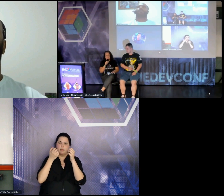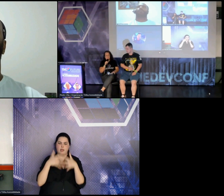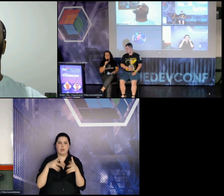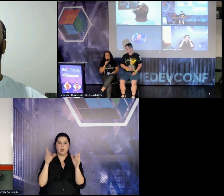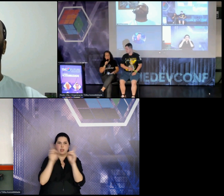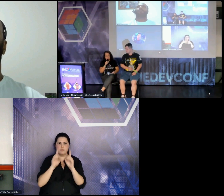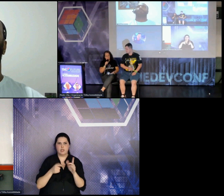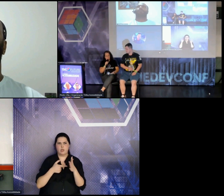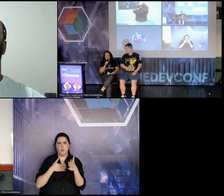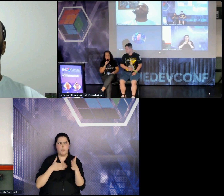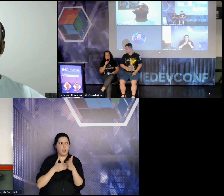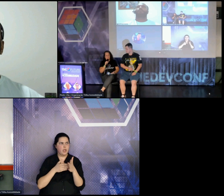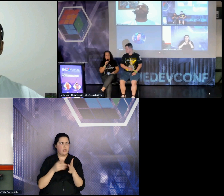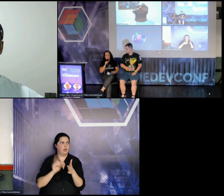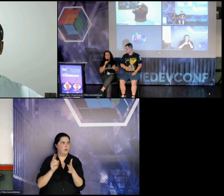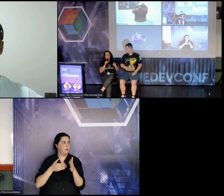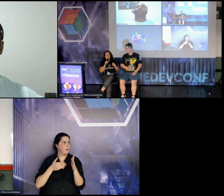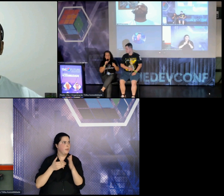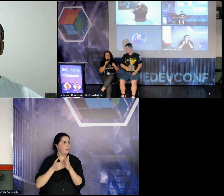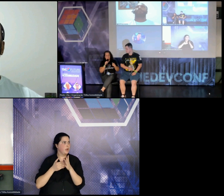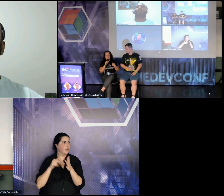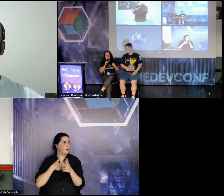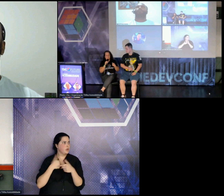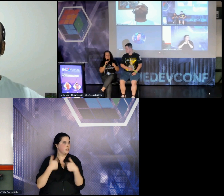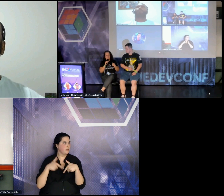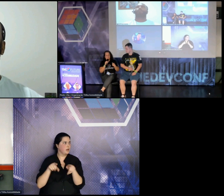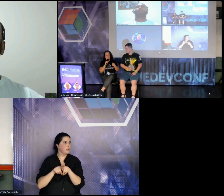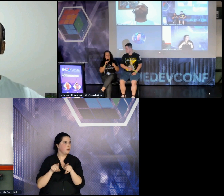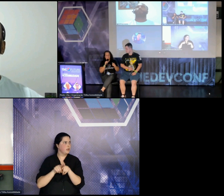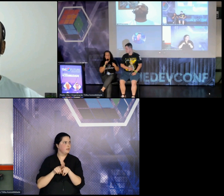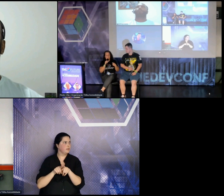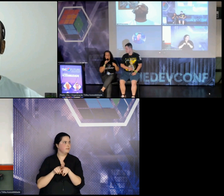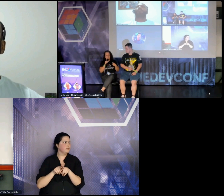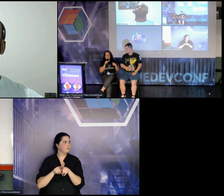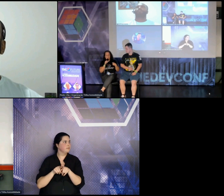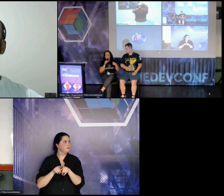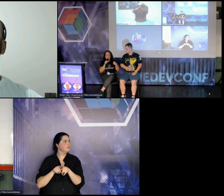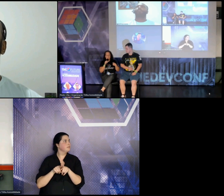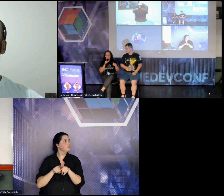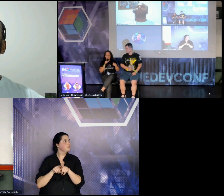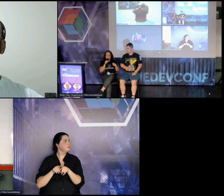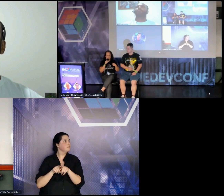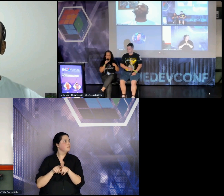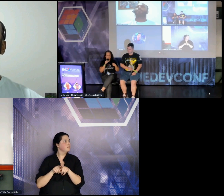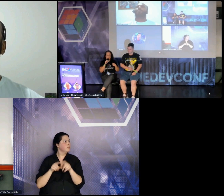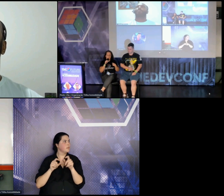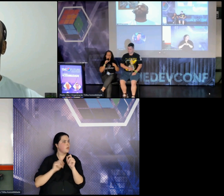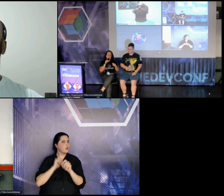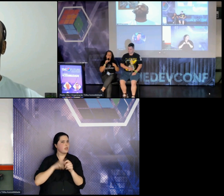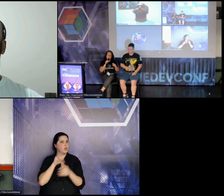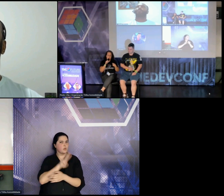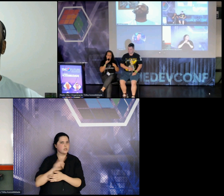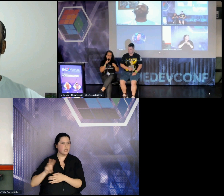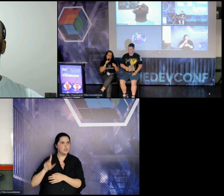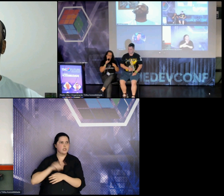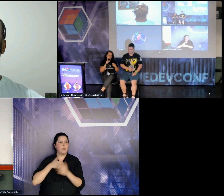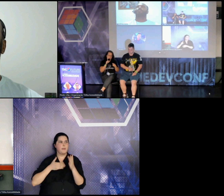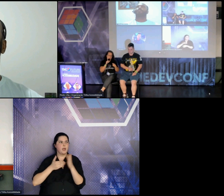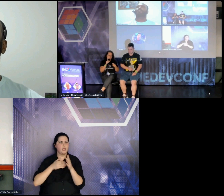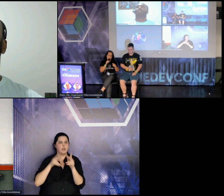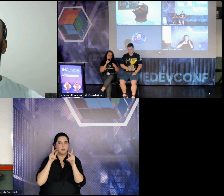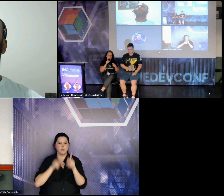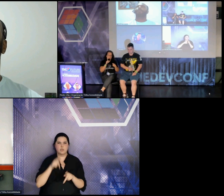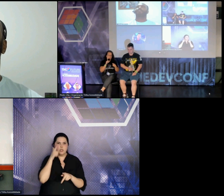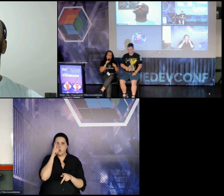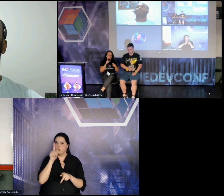deficiência ela não é uma barreira, a barreira é o nosso trabalho. Essa é o que tem ali no site que é uma barreira para as pessoas não conseguirem.